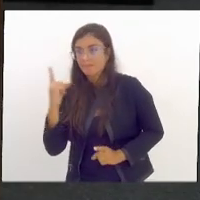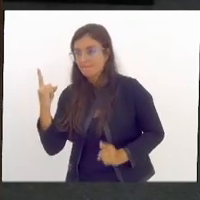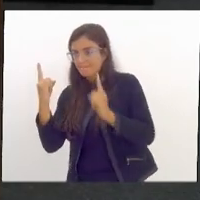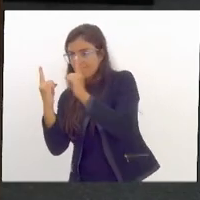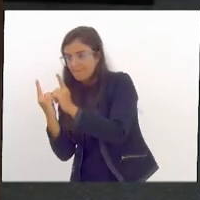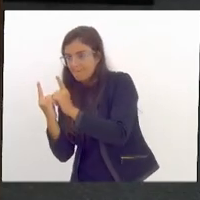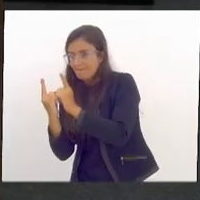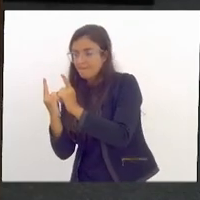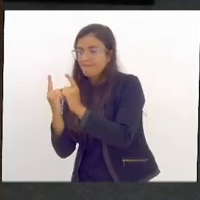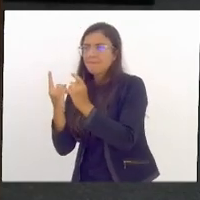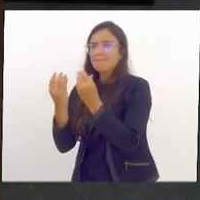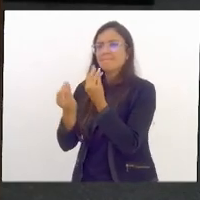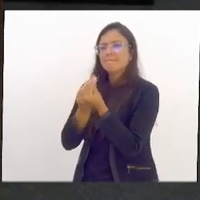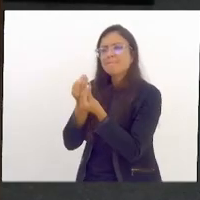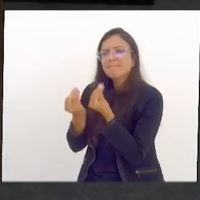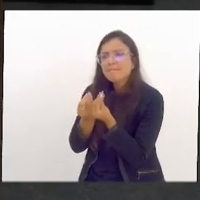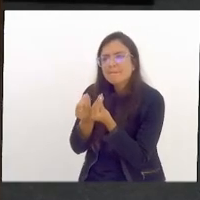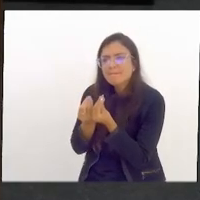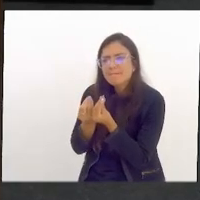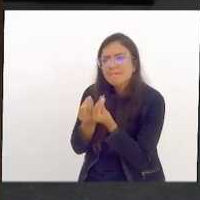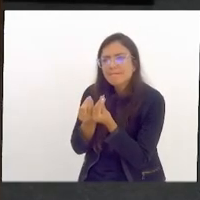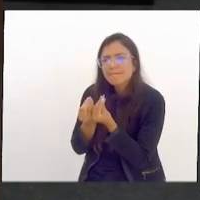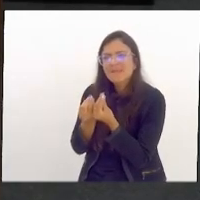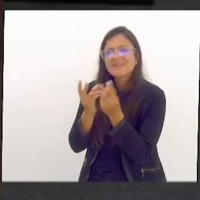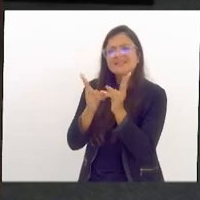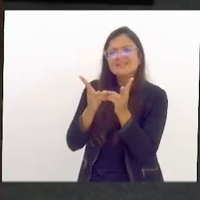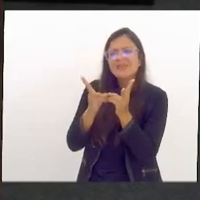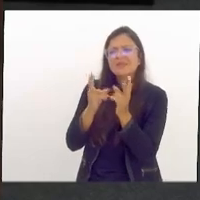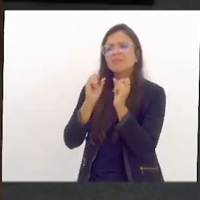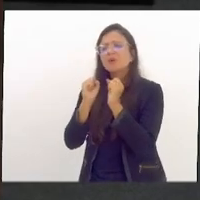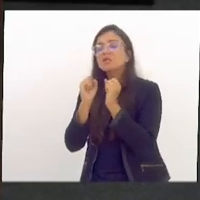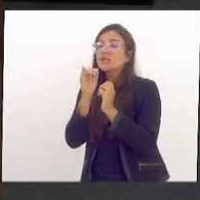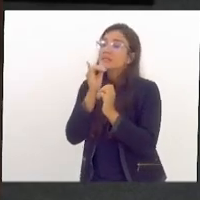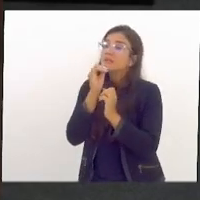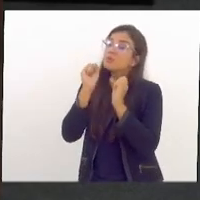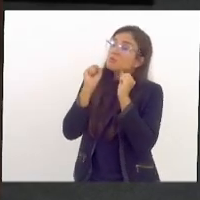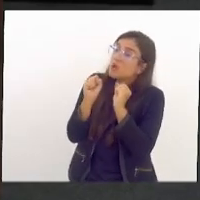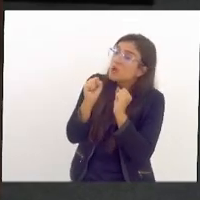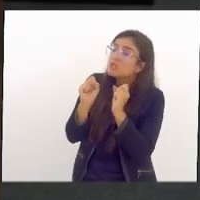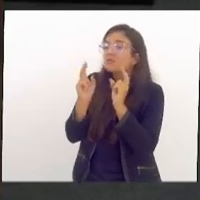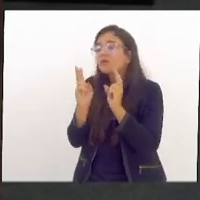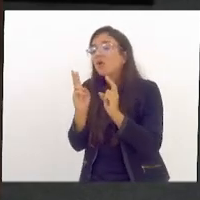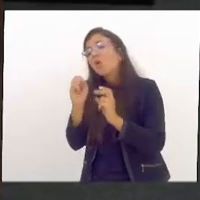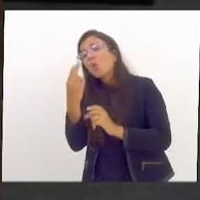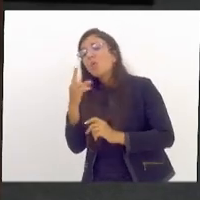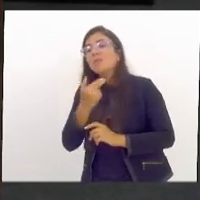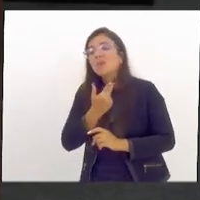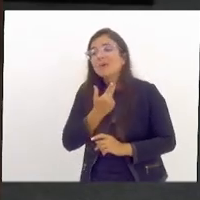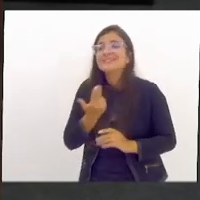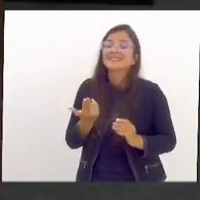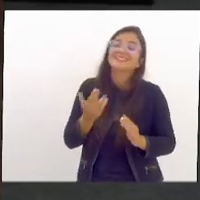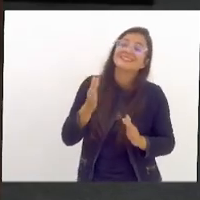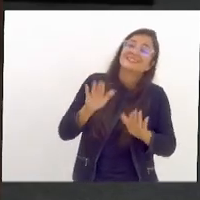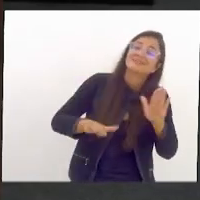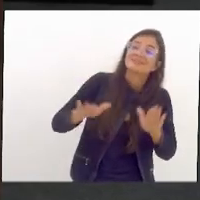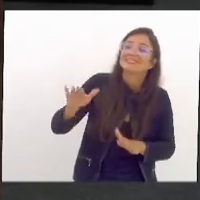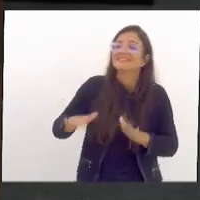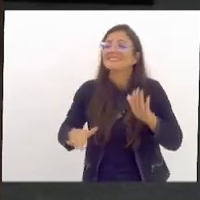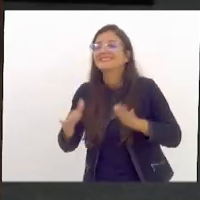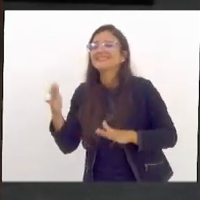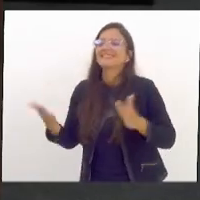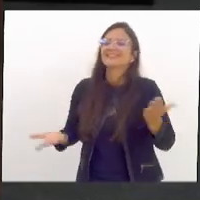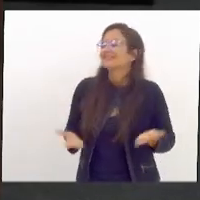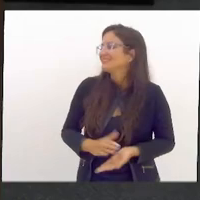condutor do veículo será realizada sempre que possível, no sempre que possível, se aplica ali,